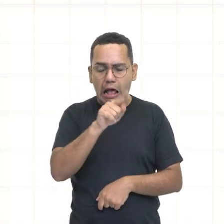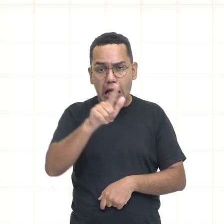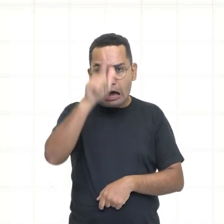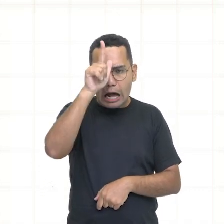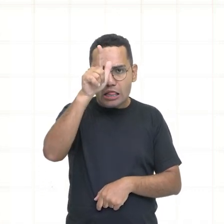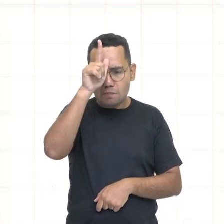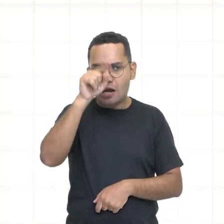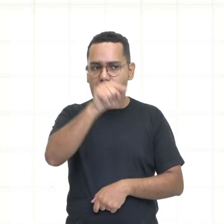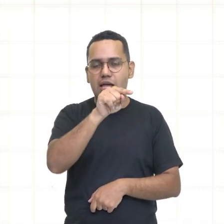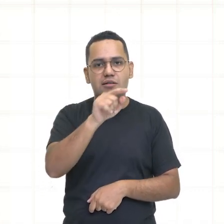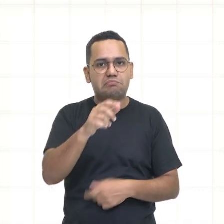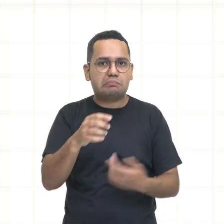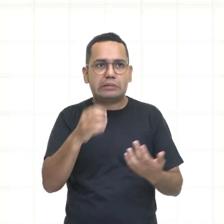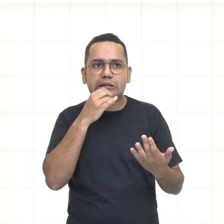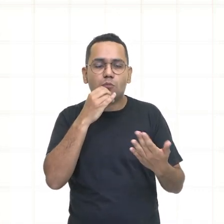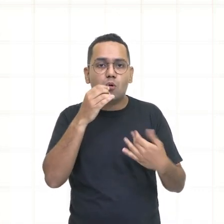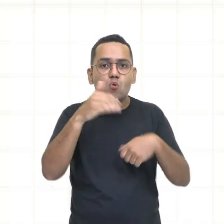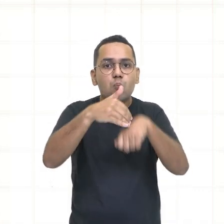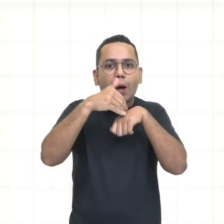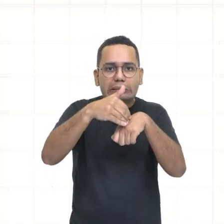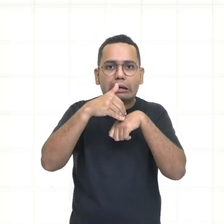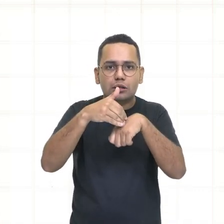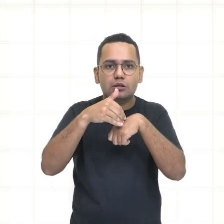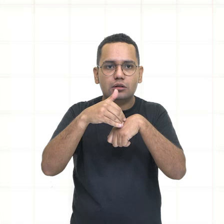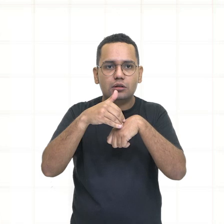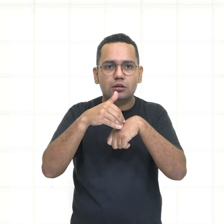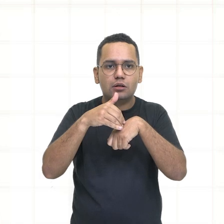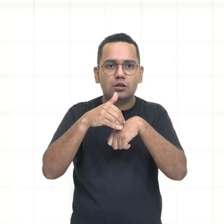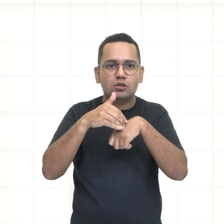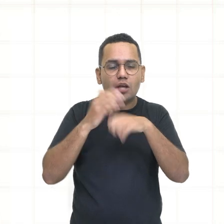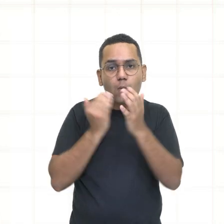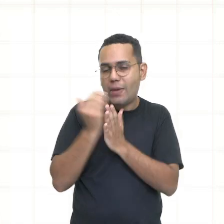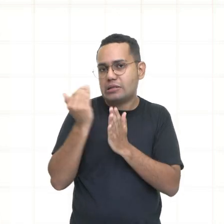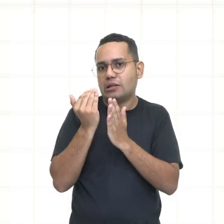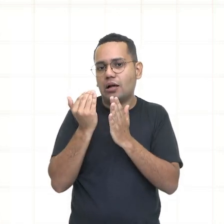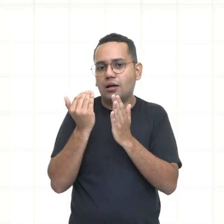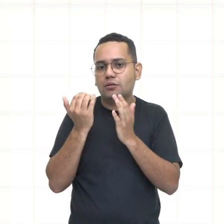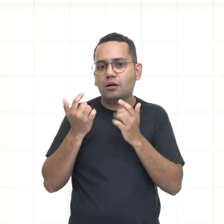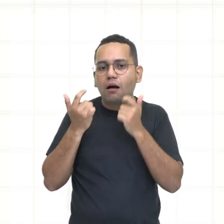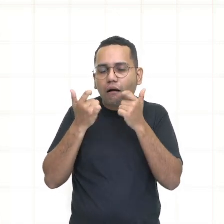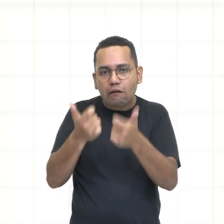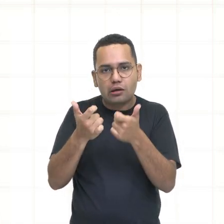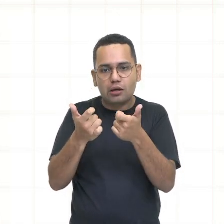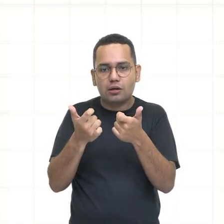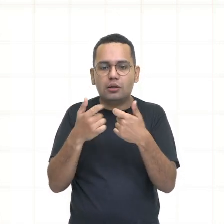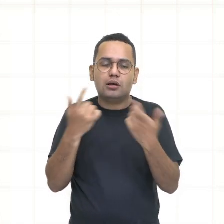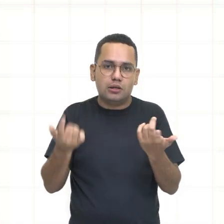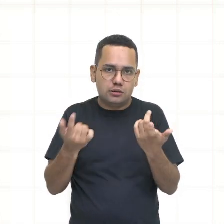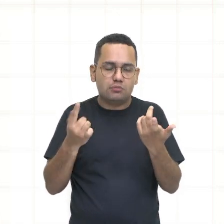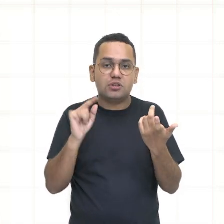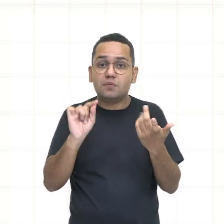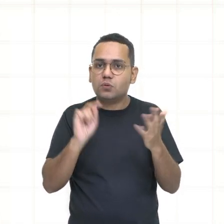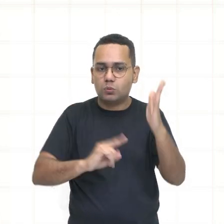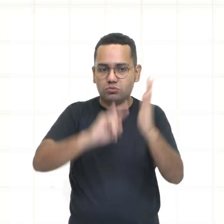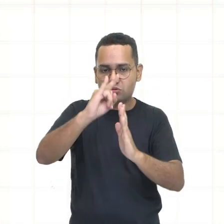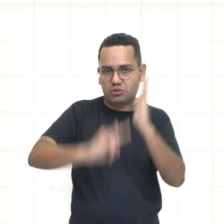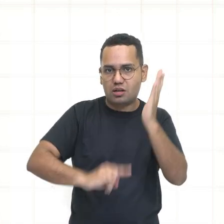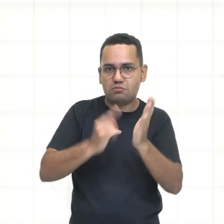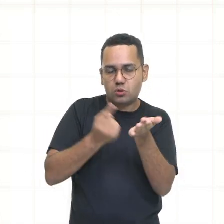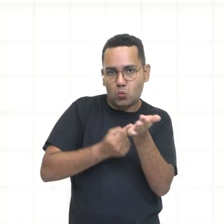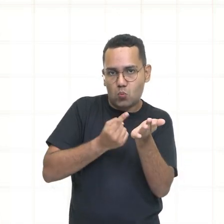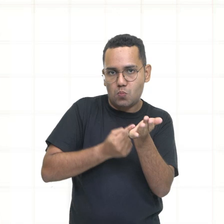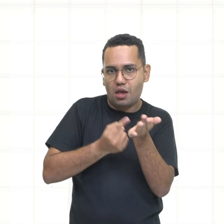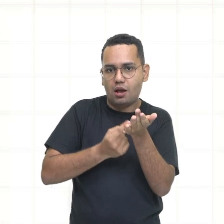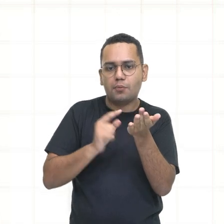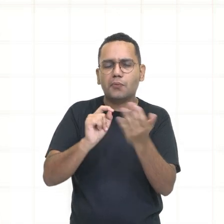Então, muitas sanções vão ser colocadas a ela, através do Tratado de Versalhes. Esse tratado vai colocar ali a Alemanha